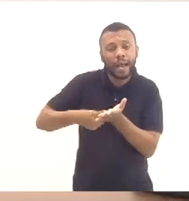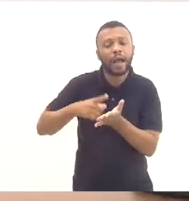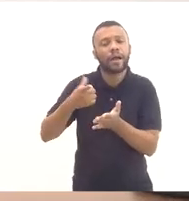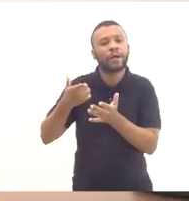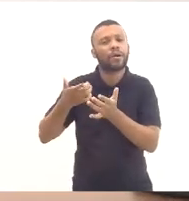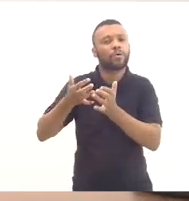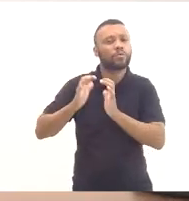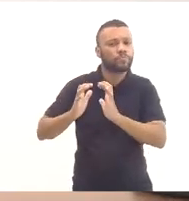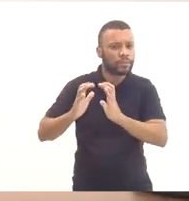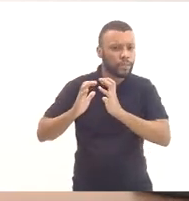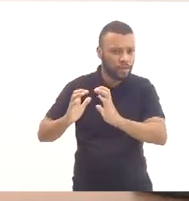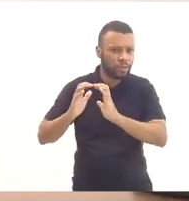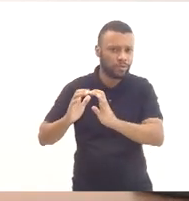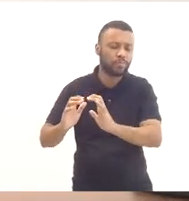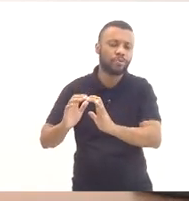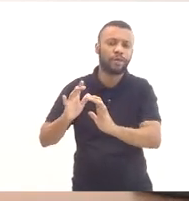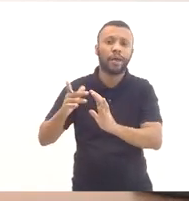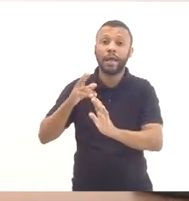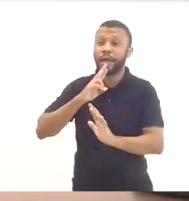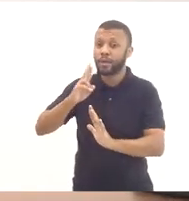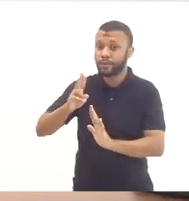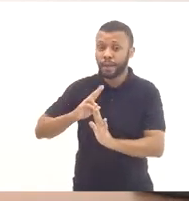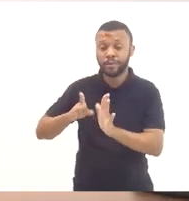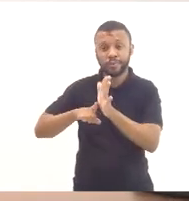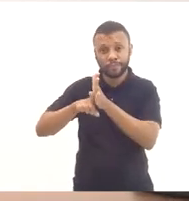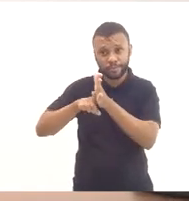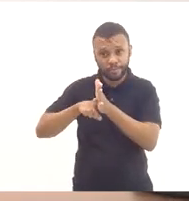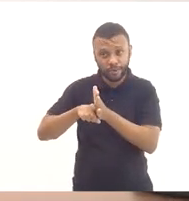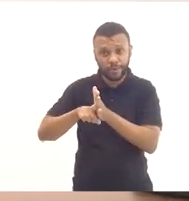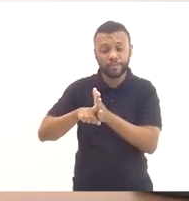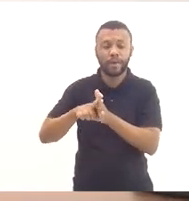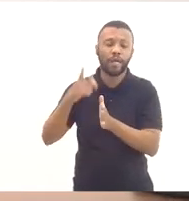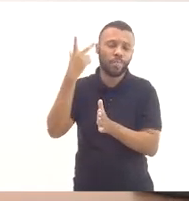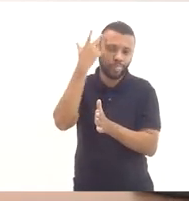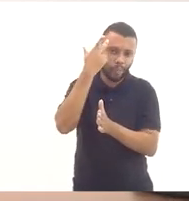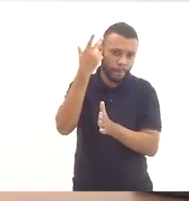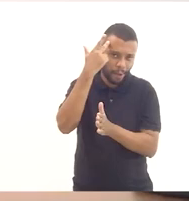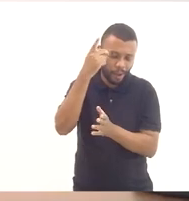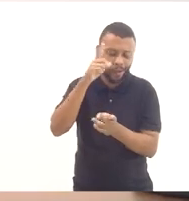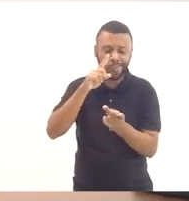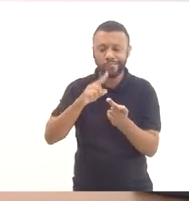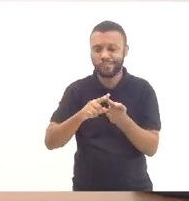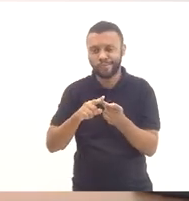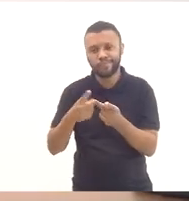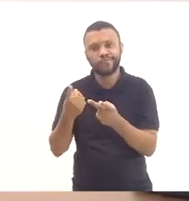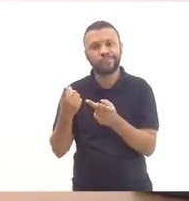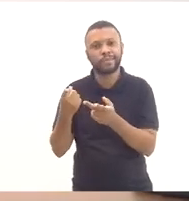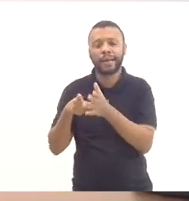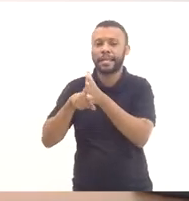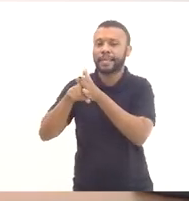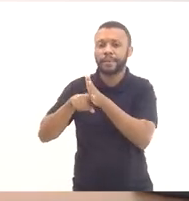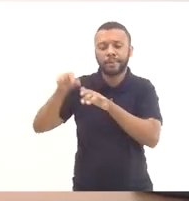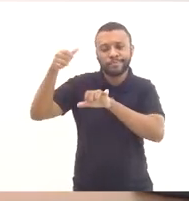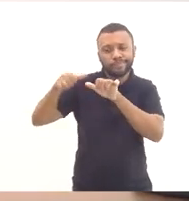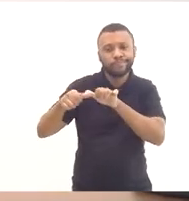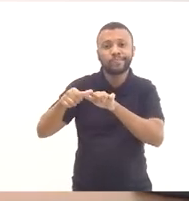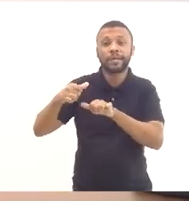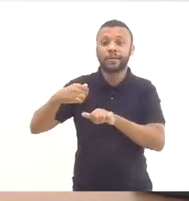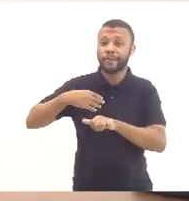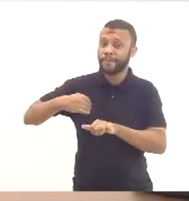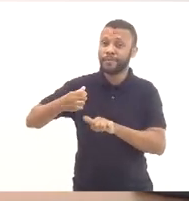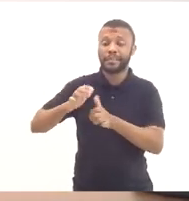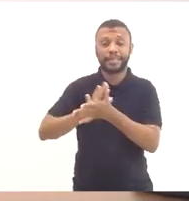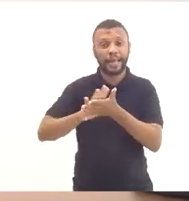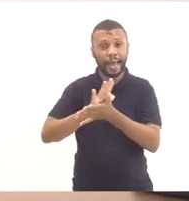consegui exame rápido resultado da tomografia que ele pediu tomografia normal levei no neuro exame normal mas seu filho não tem nada